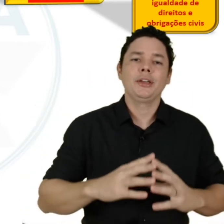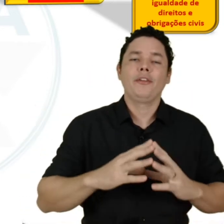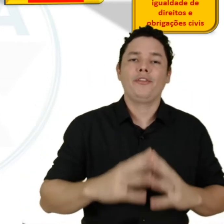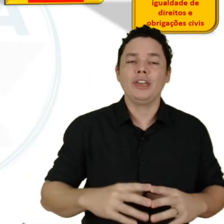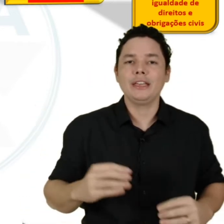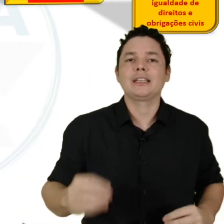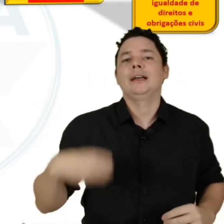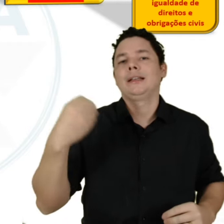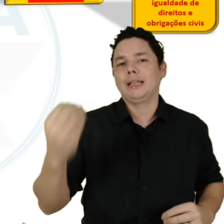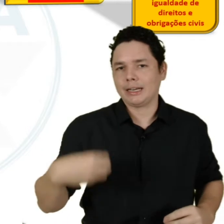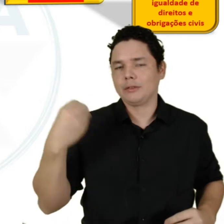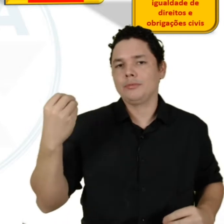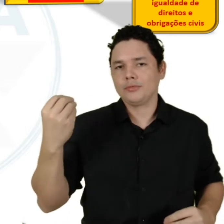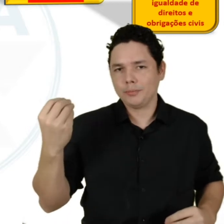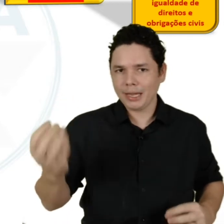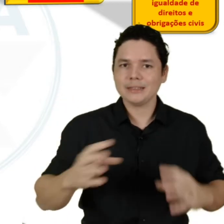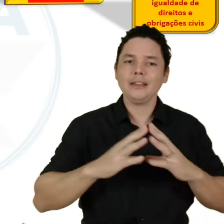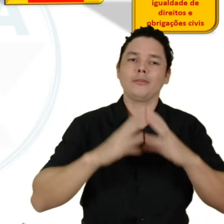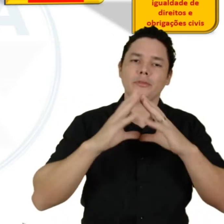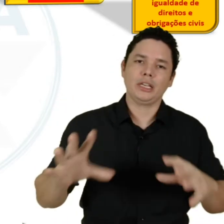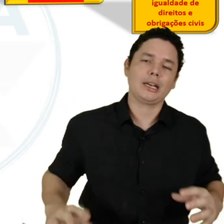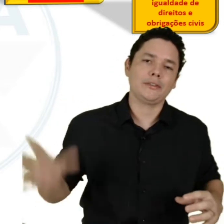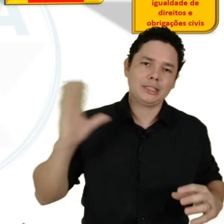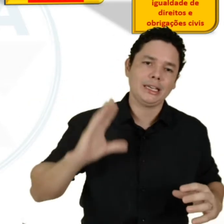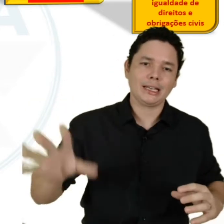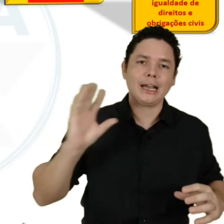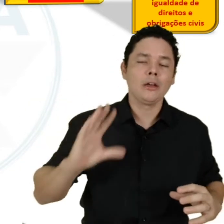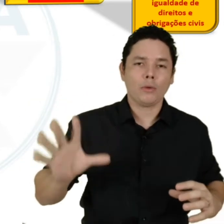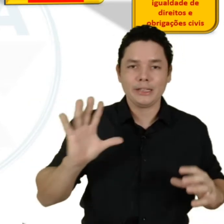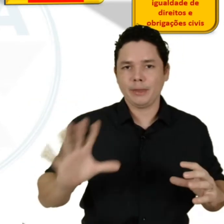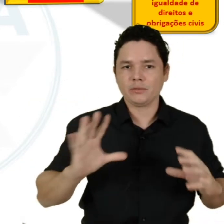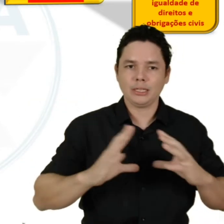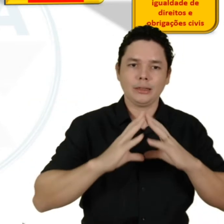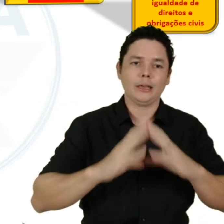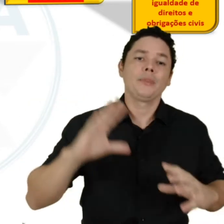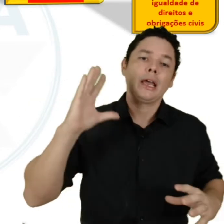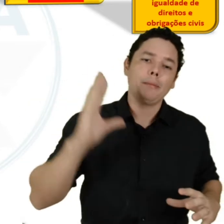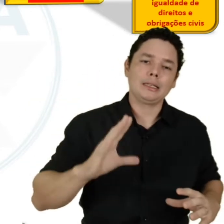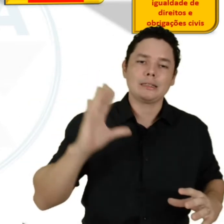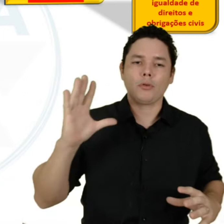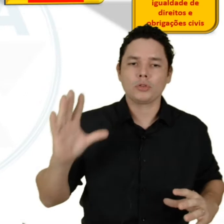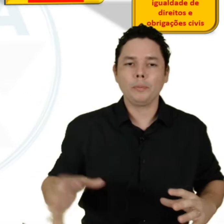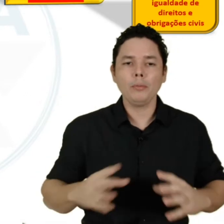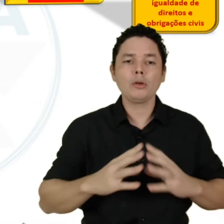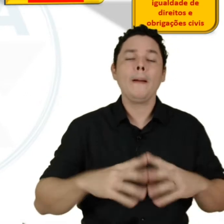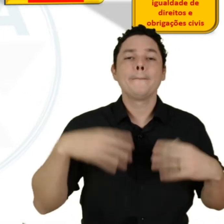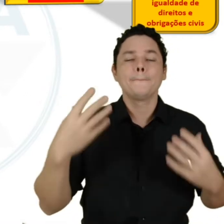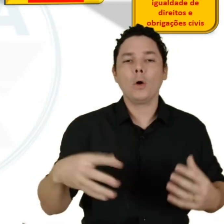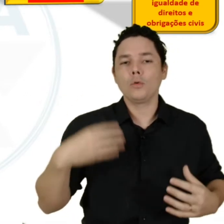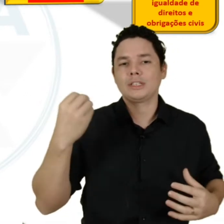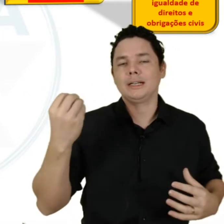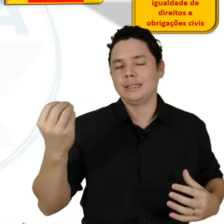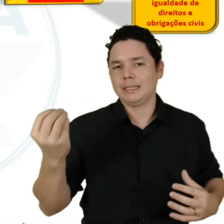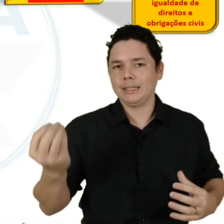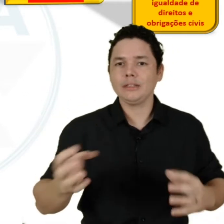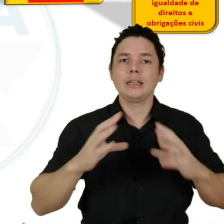capacidade física. Declaração de bens, né? Quando você entra lá, você tem que declarar quais bens você tem. Habilitação em concurso público,